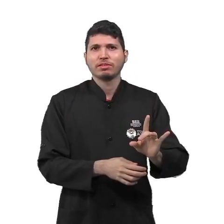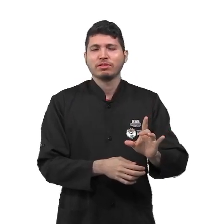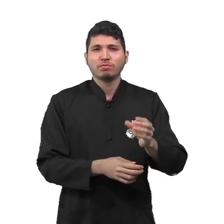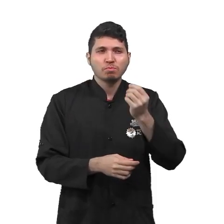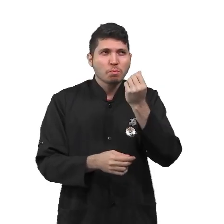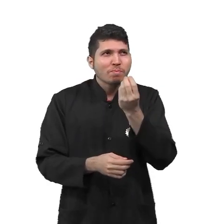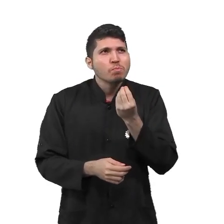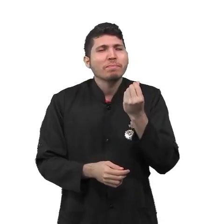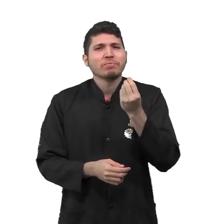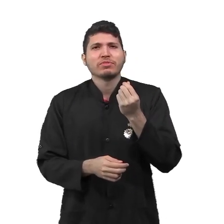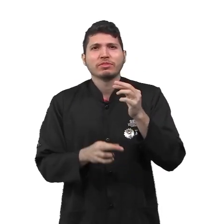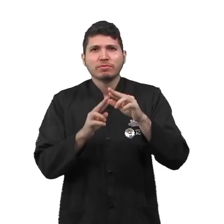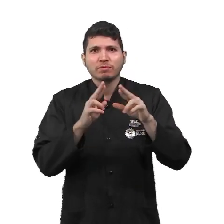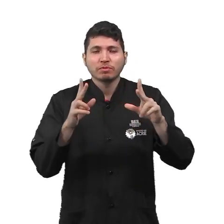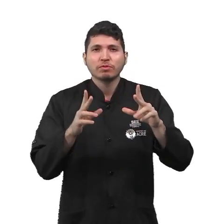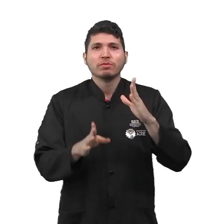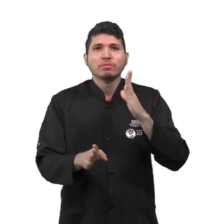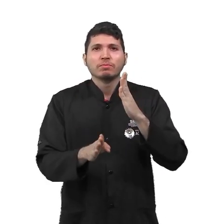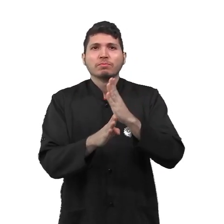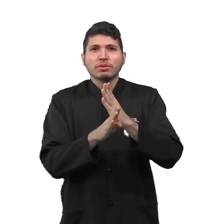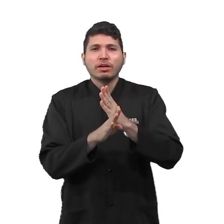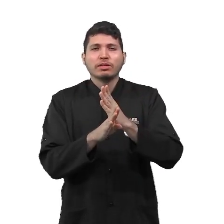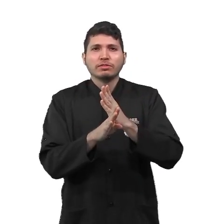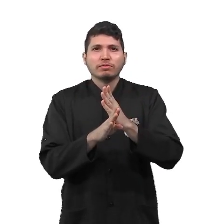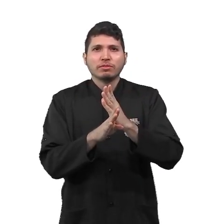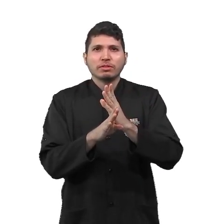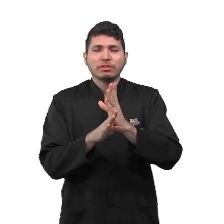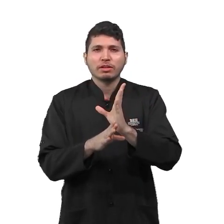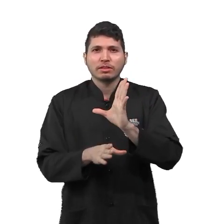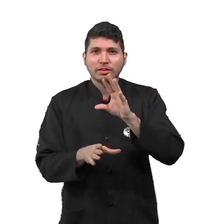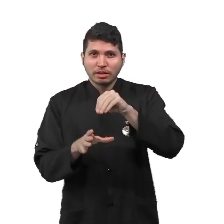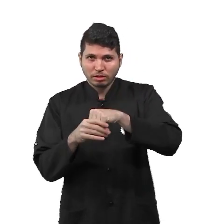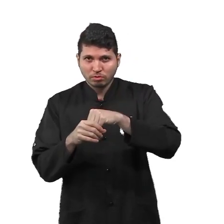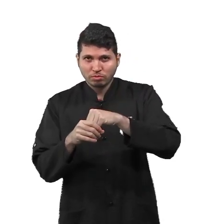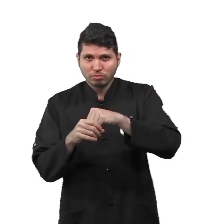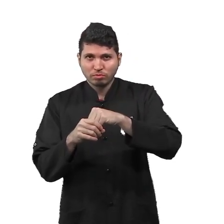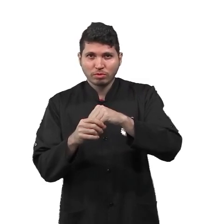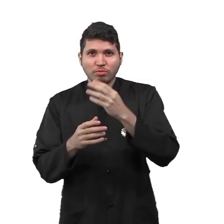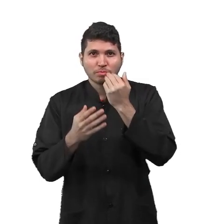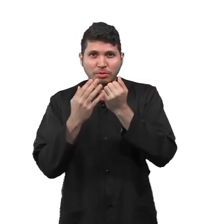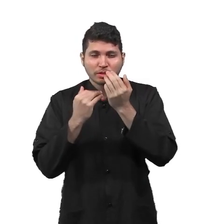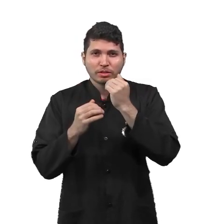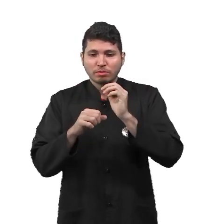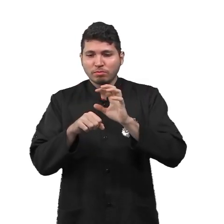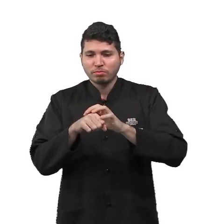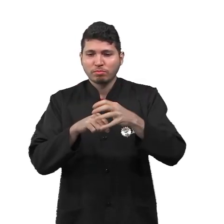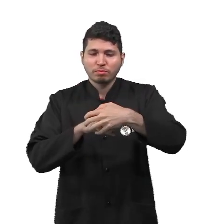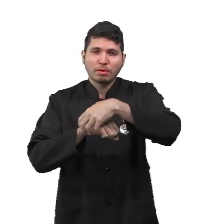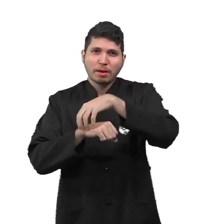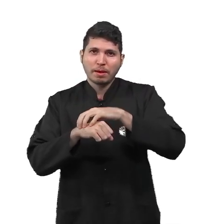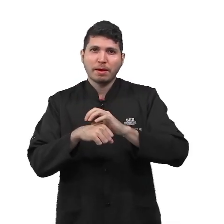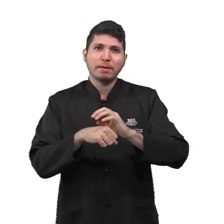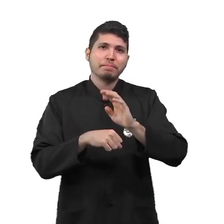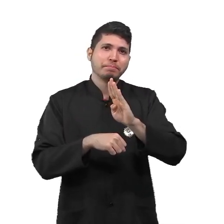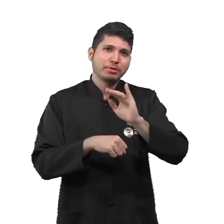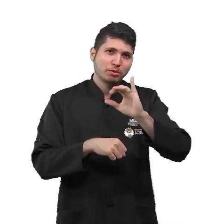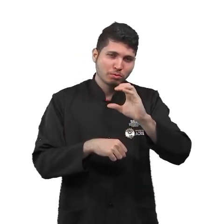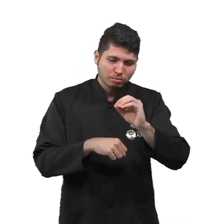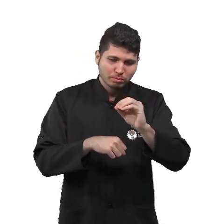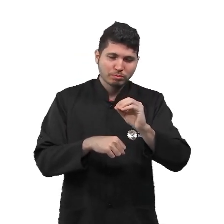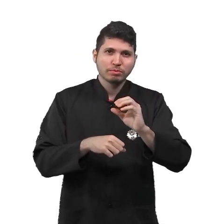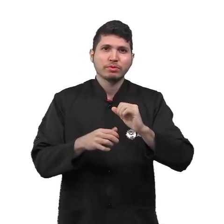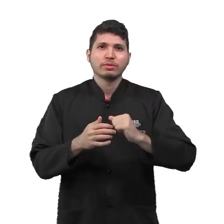diferente por conta do componente ali, da biomolécula que ele é feito. Por exemplo,